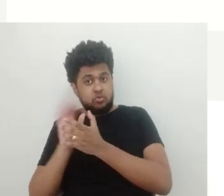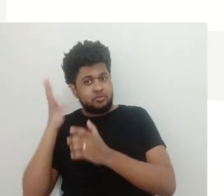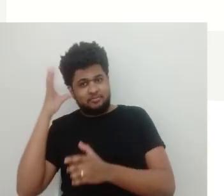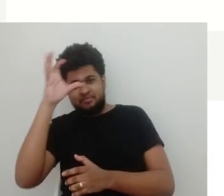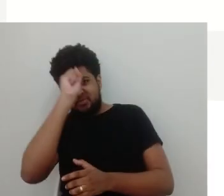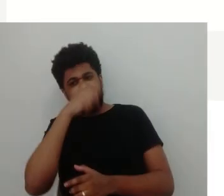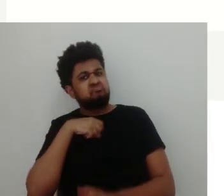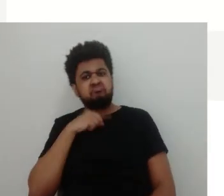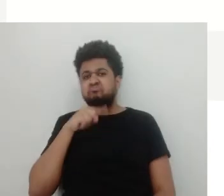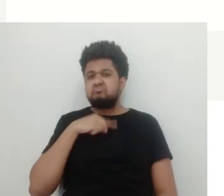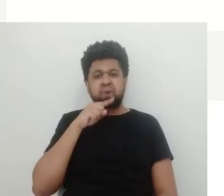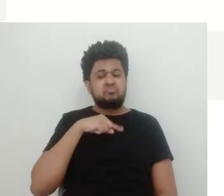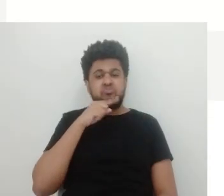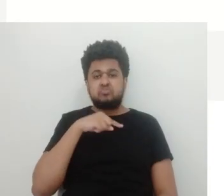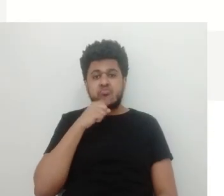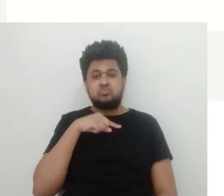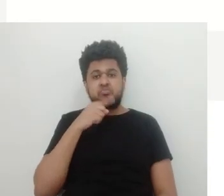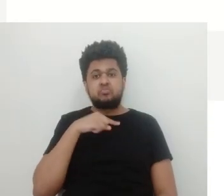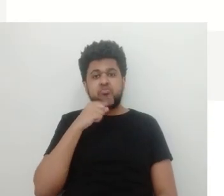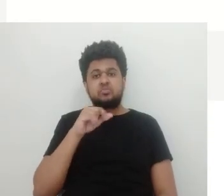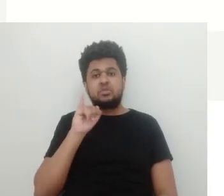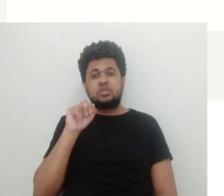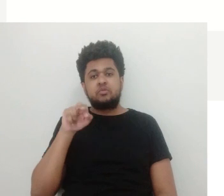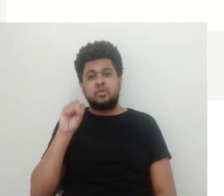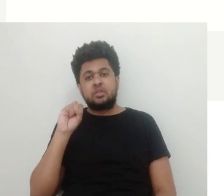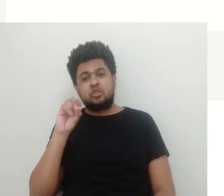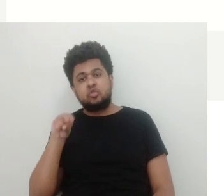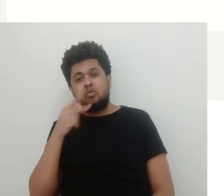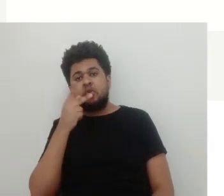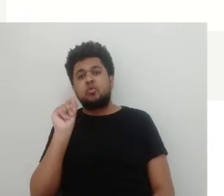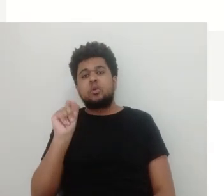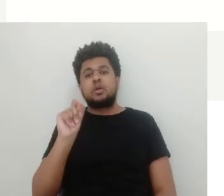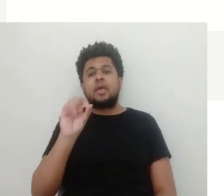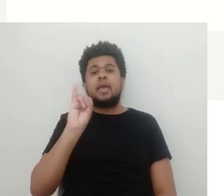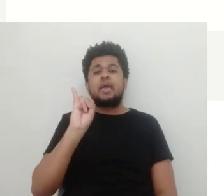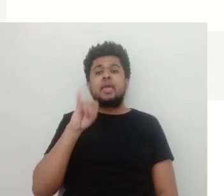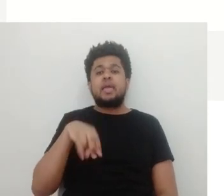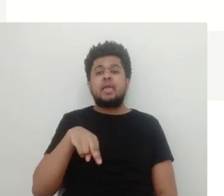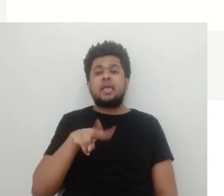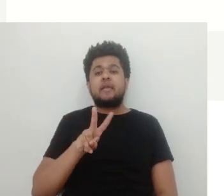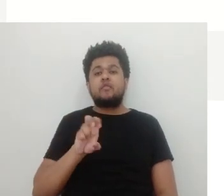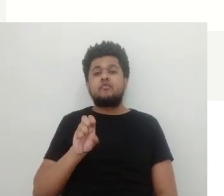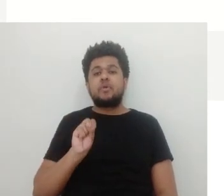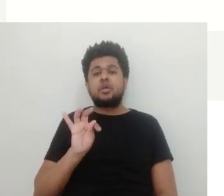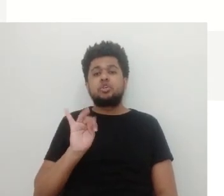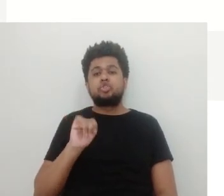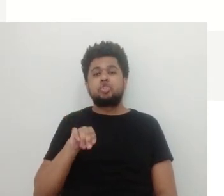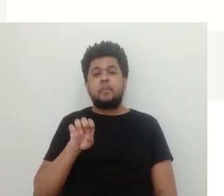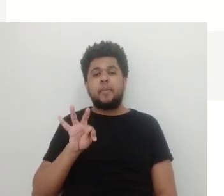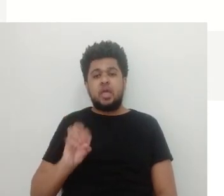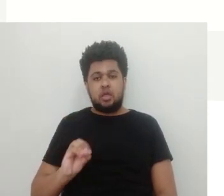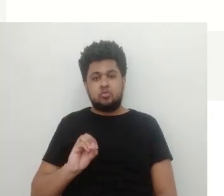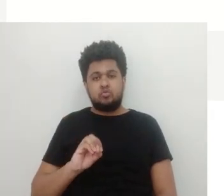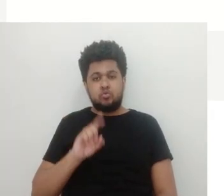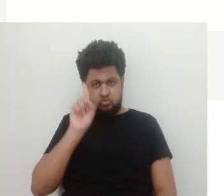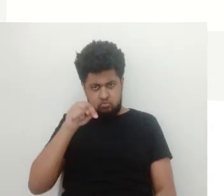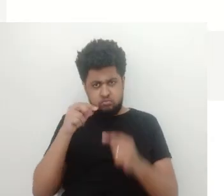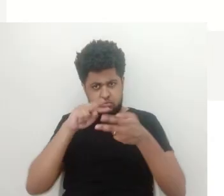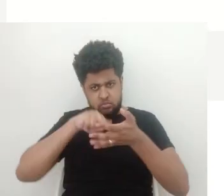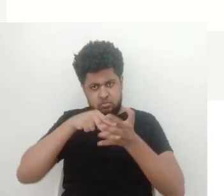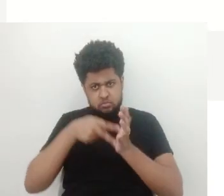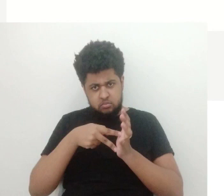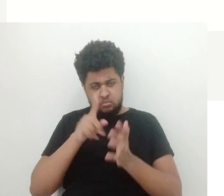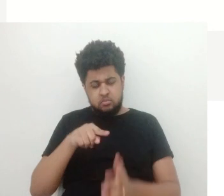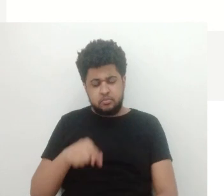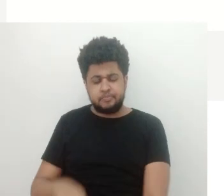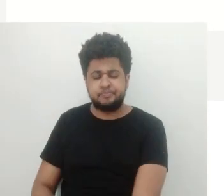sentido mesmo, aquela coisa que você vai num banco, aplica dinheiro, né, o Estado, inversão em saúde, em educação, etc. Ou seja, a ideia de